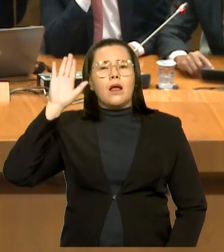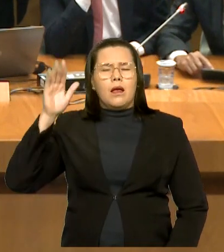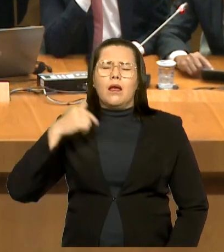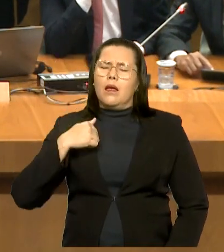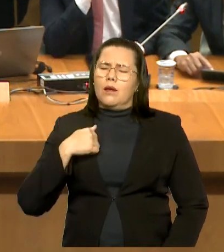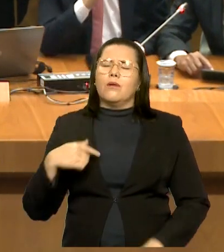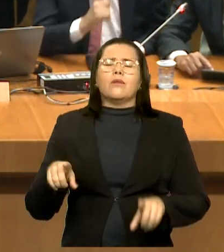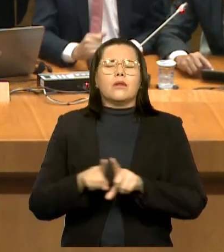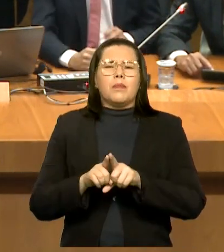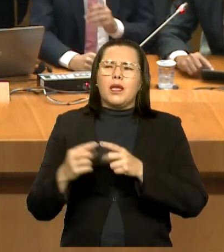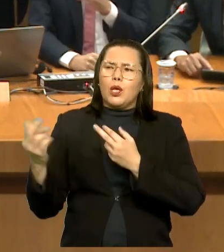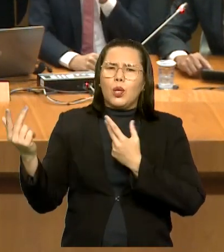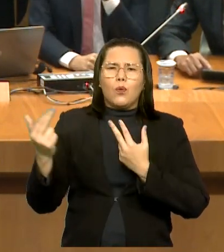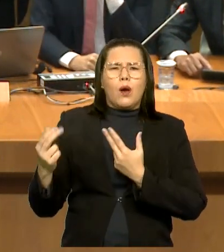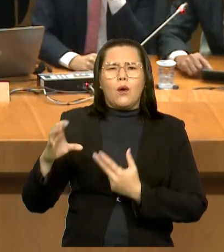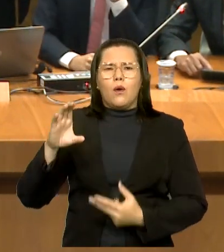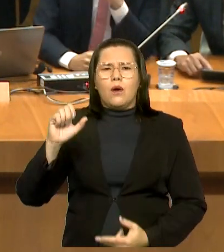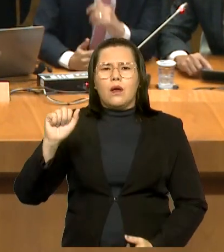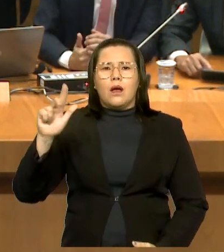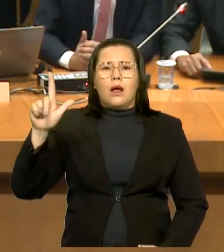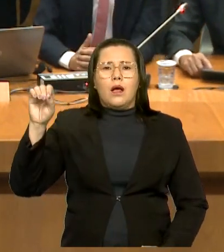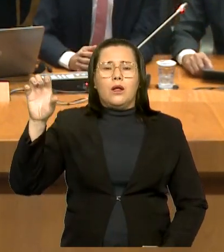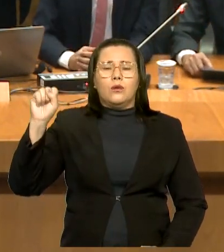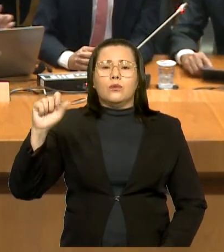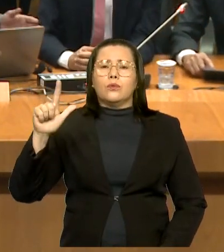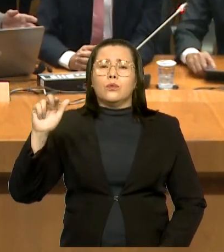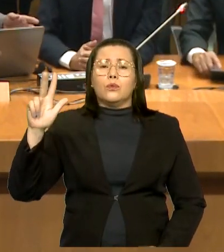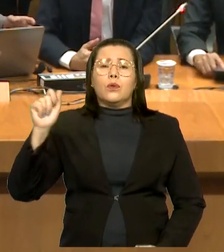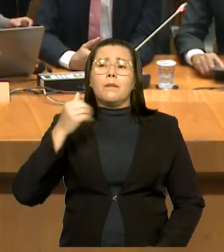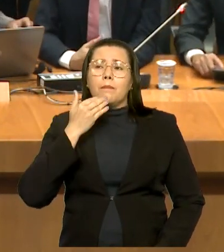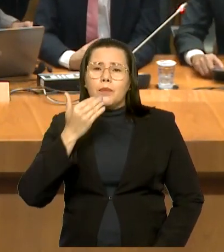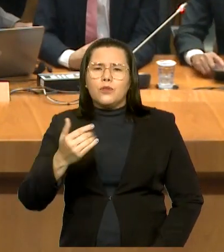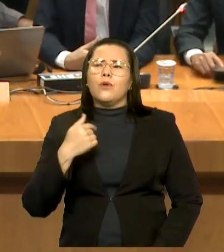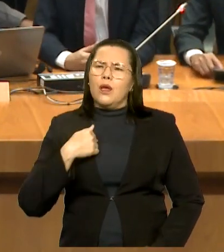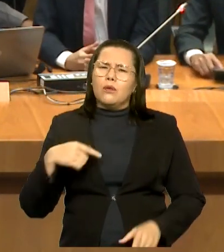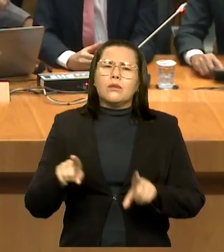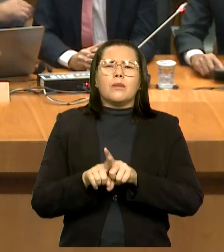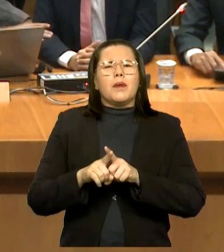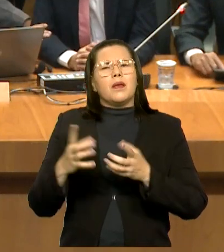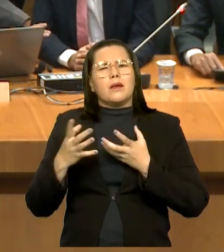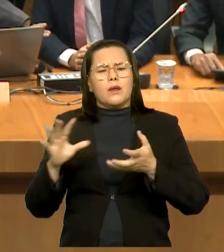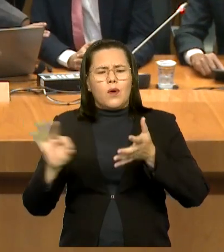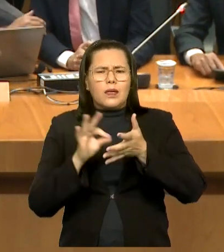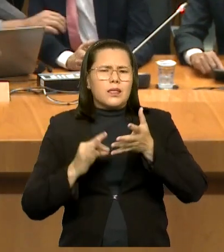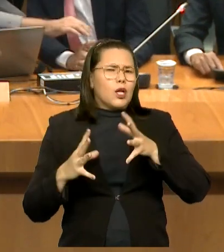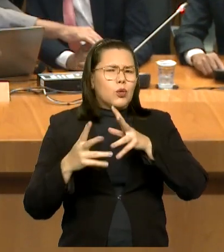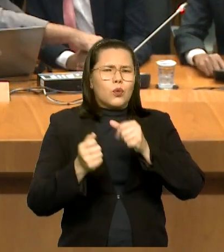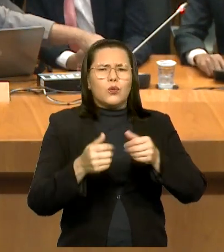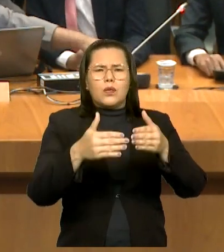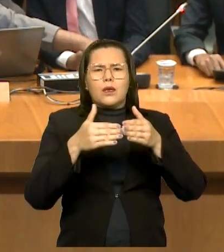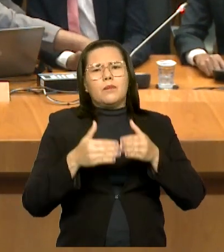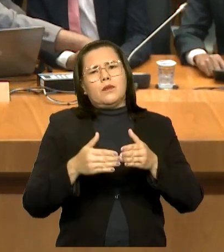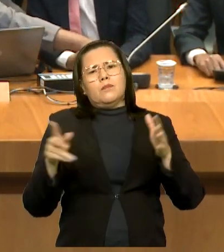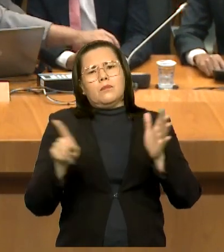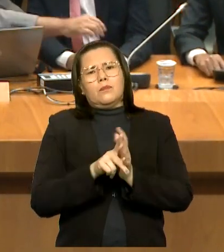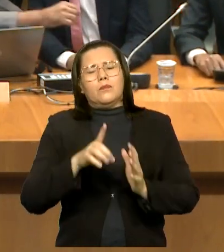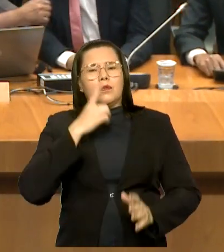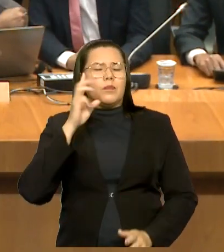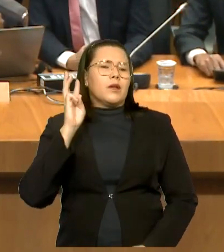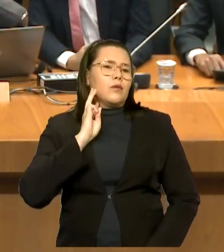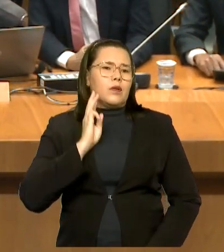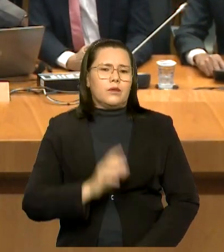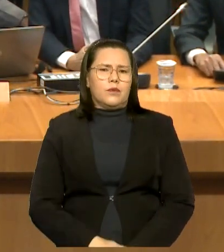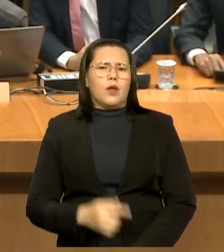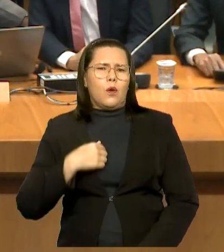todos os requerimentos do deputado Wellington do Curso, frisando aqui também que eu vi que o número 3 da